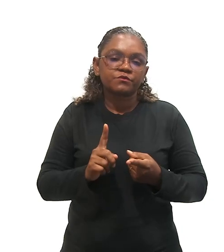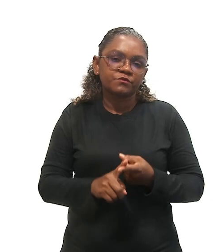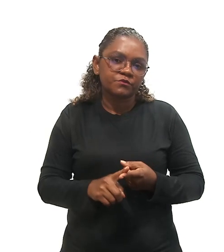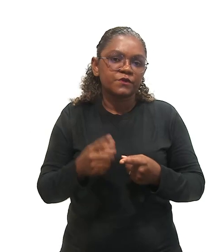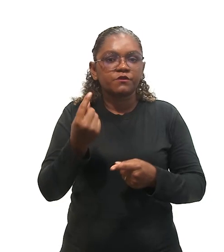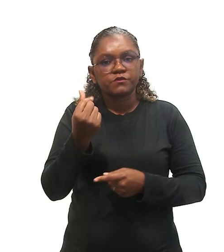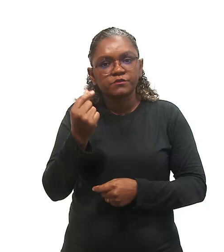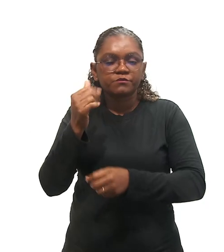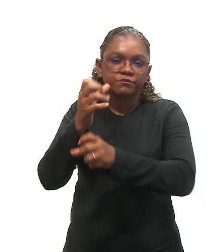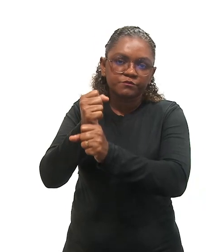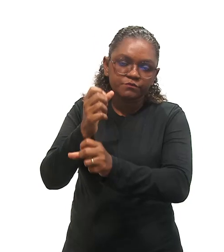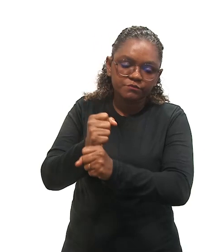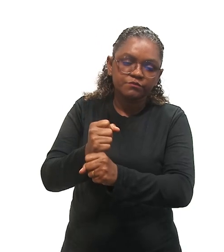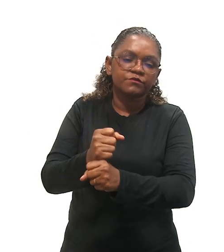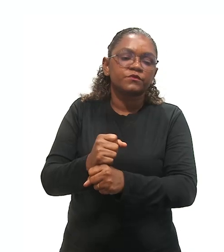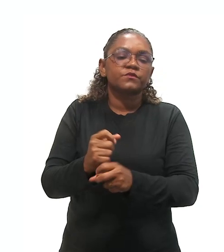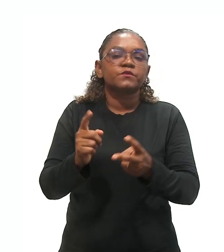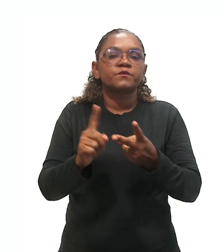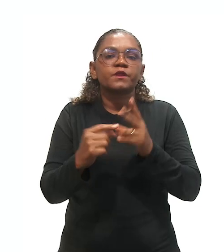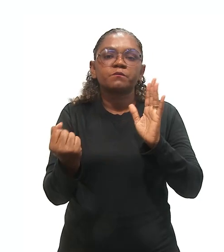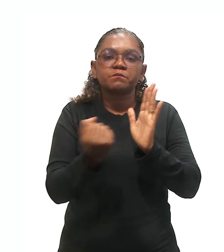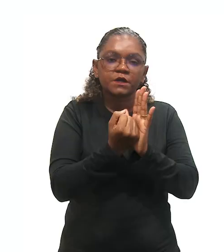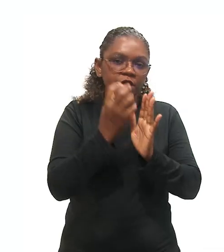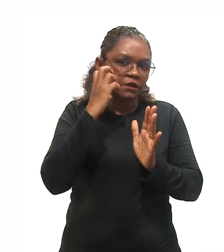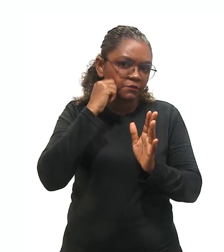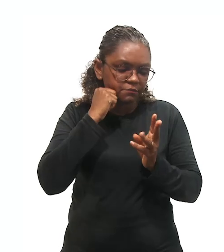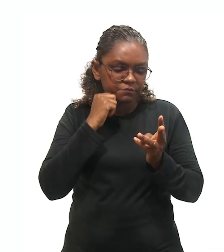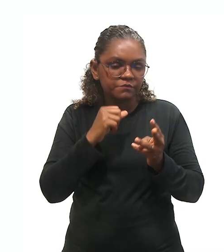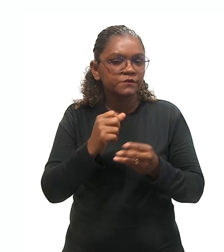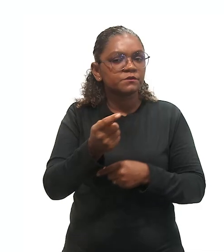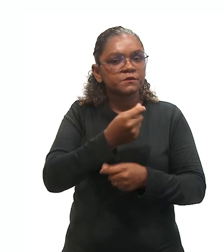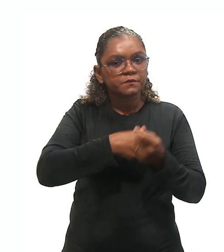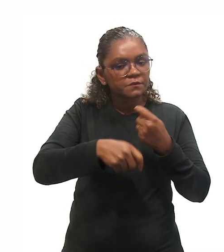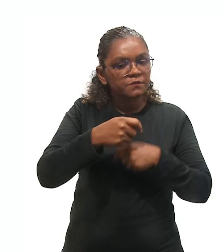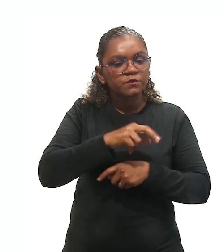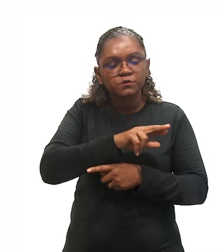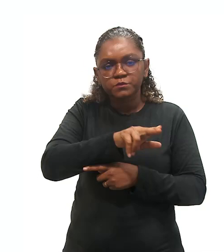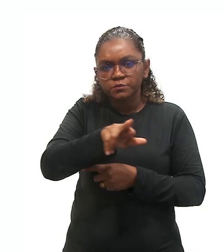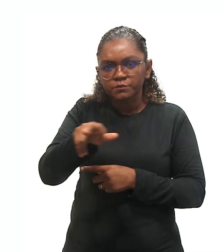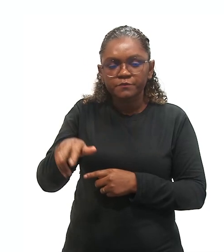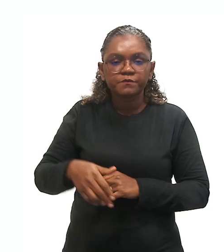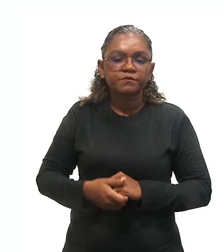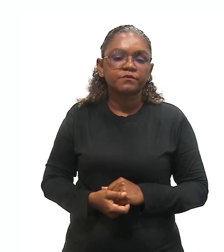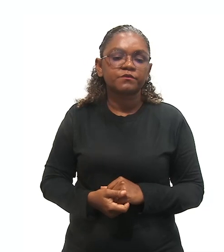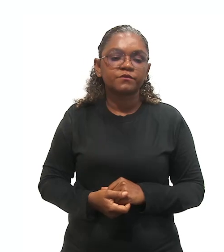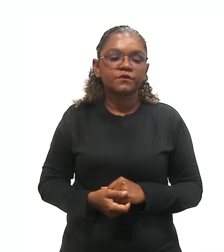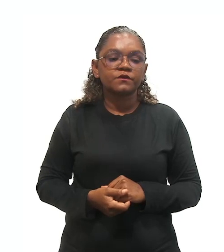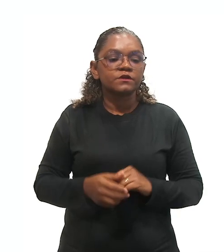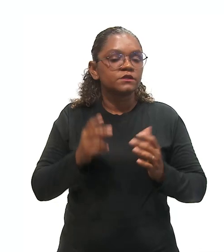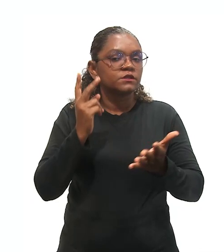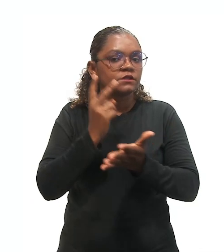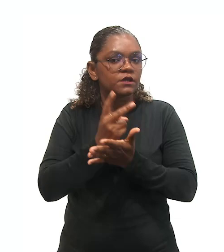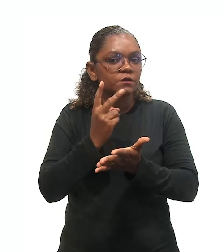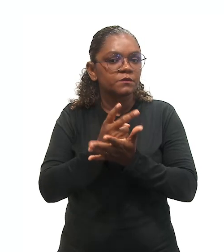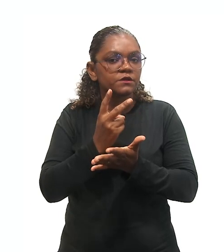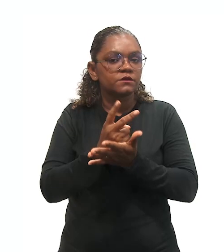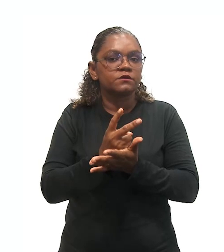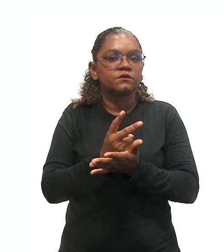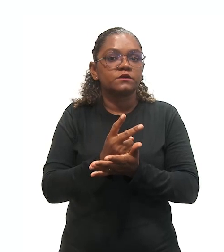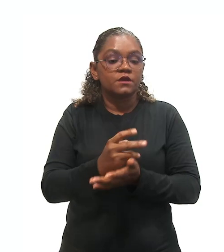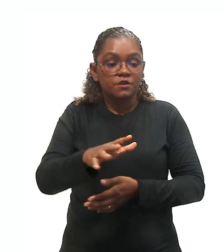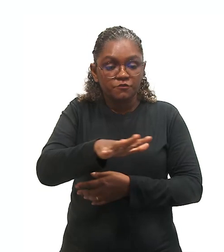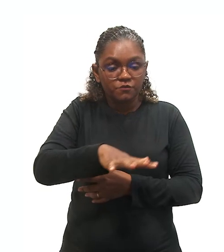financeiros, orçamentários e patrimoniais. É aquilo que eu já falei para vocês. Todos os atos e fatos